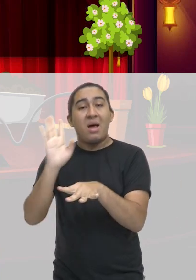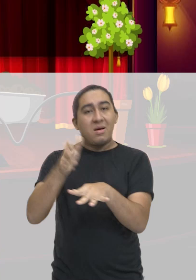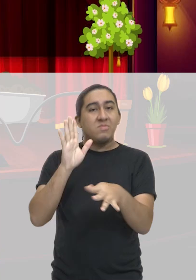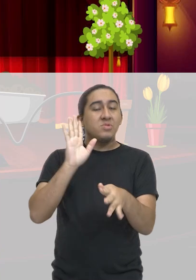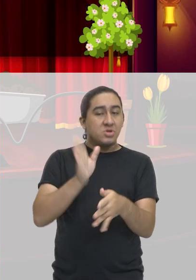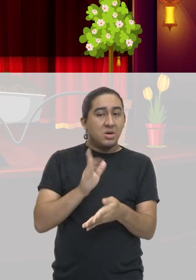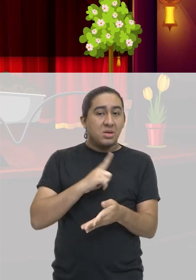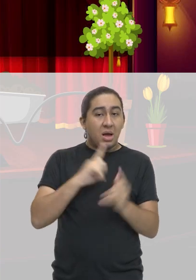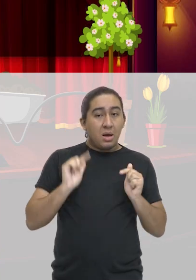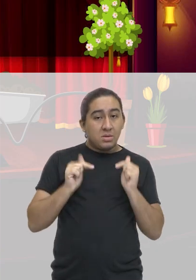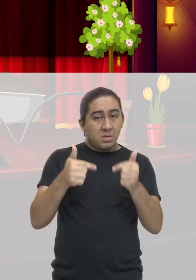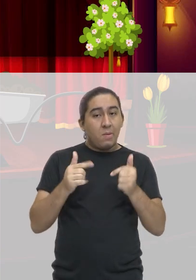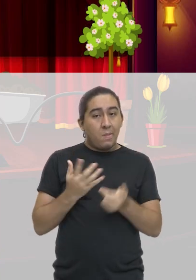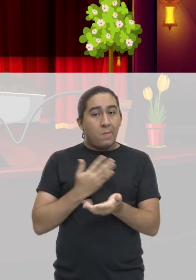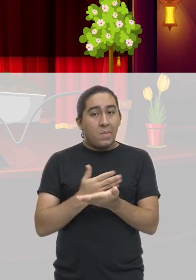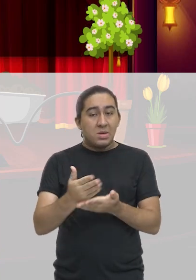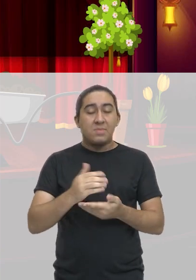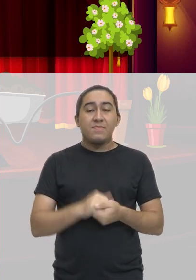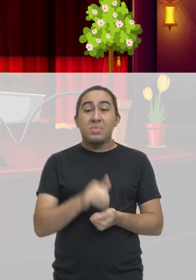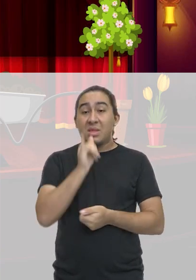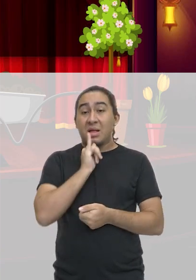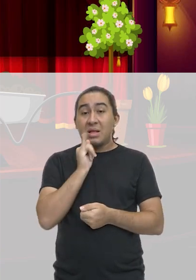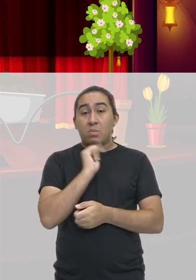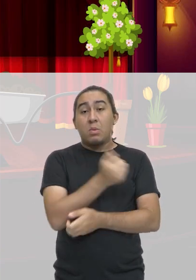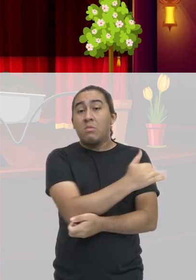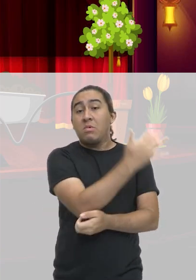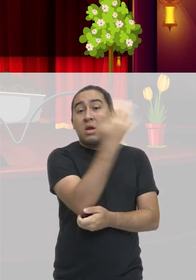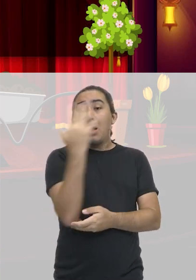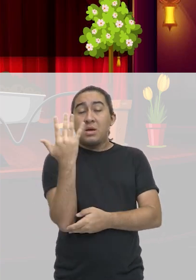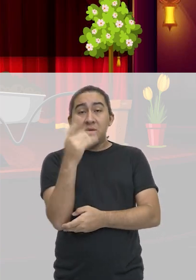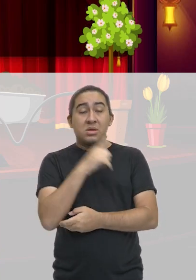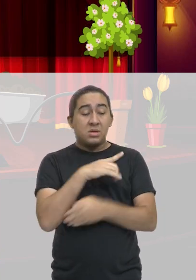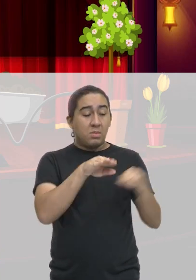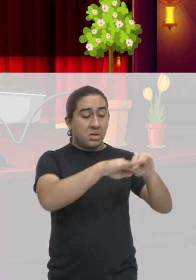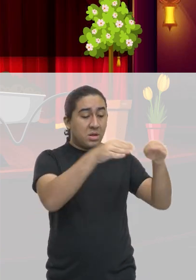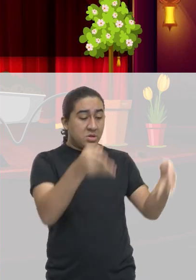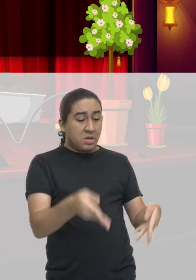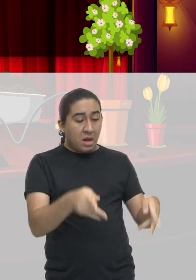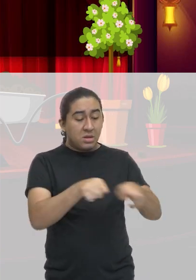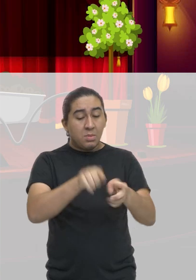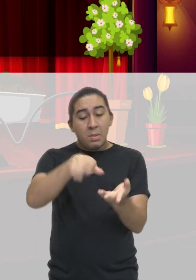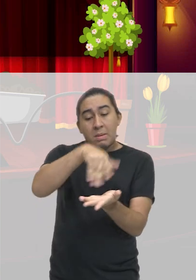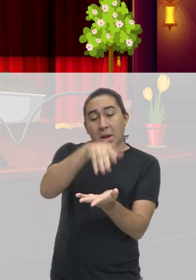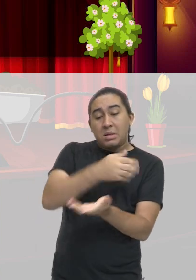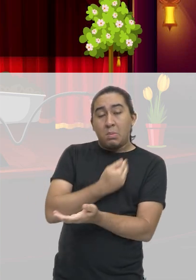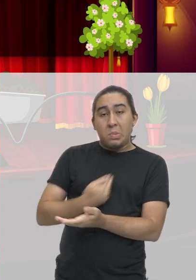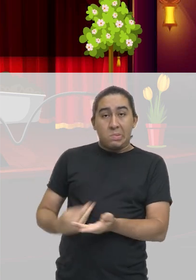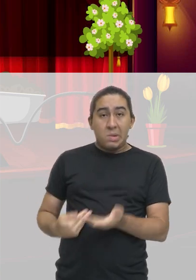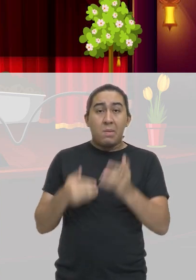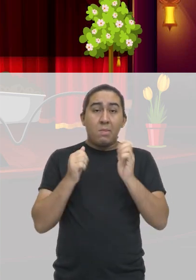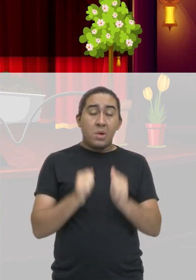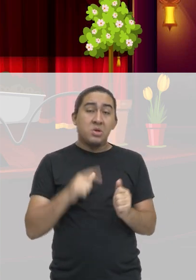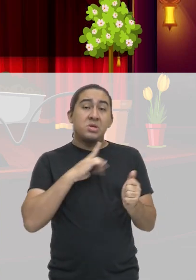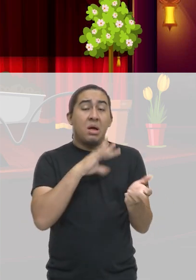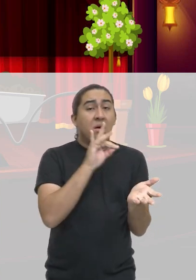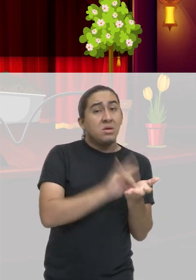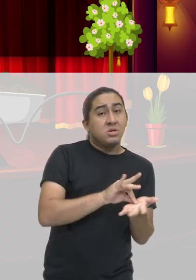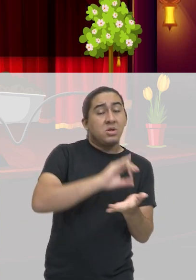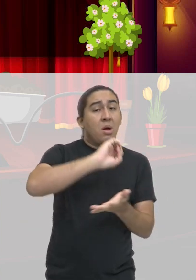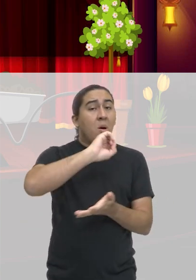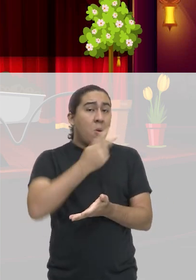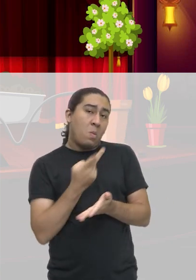Um exemplo disso, uma floresta, uma sala de estar, uma praça pública, ela pode ser realista ou